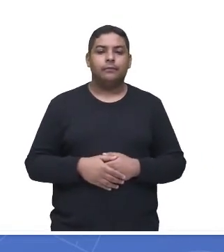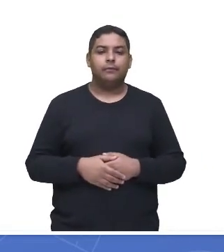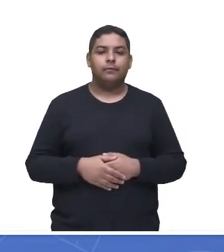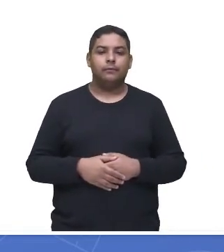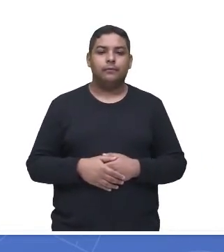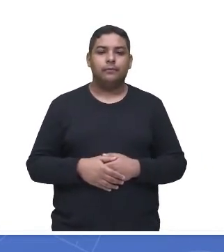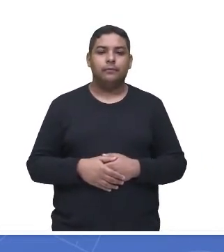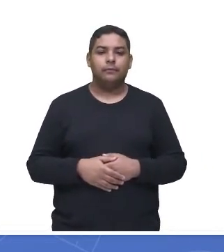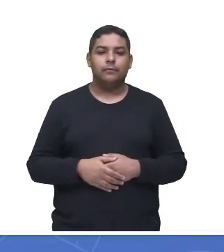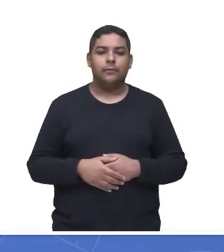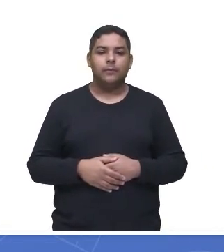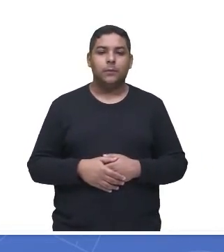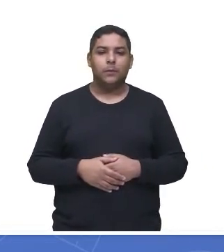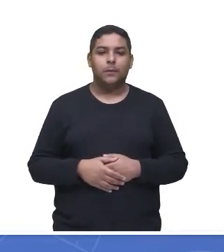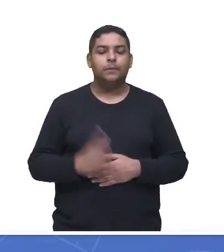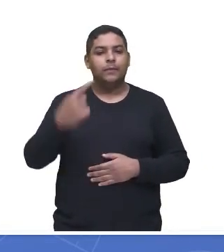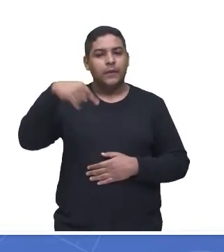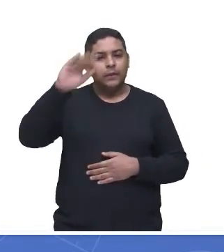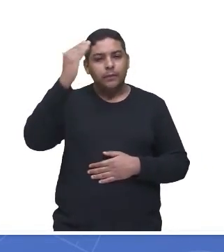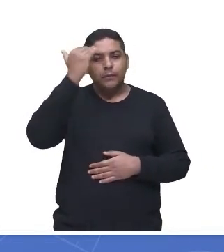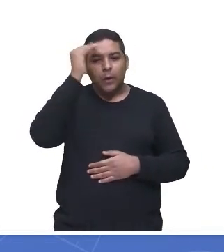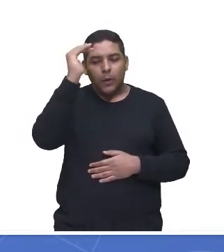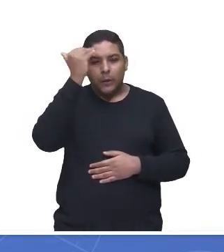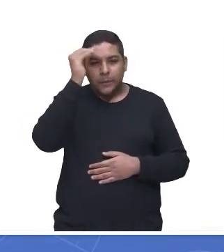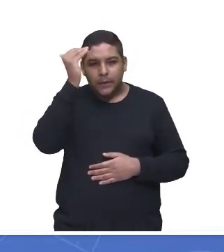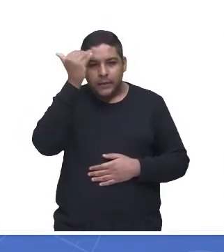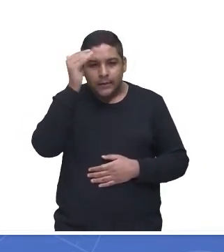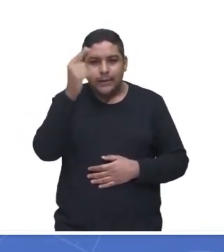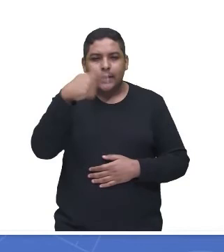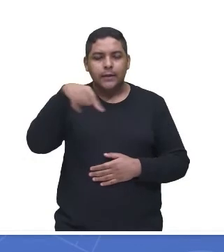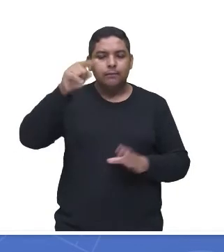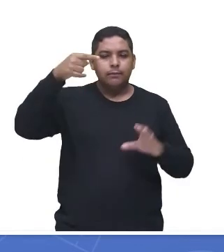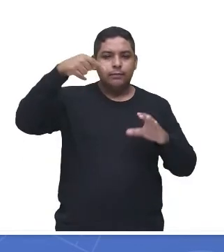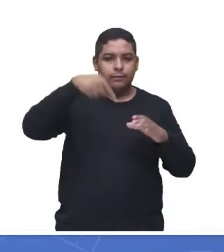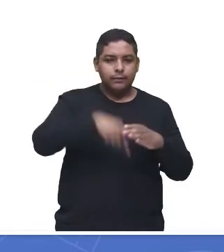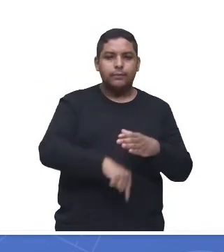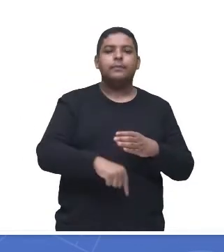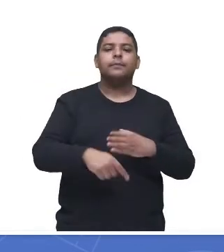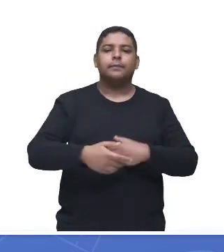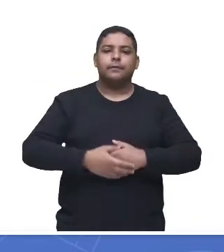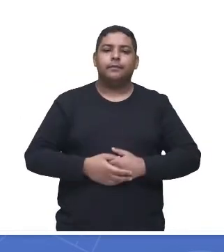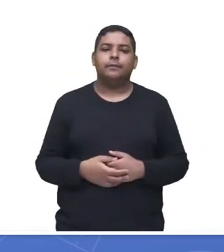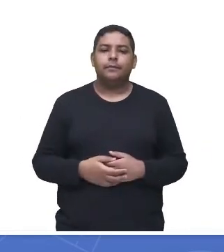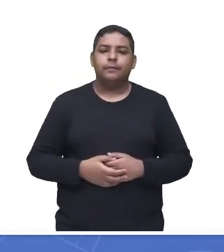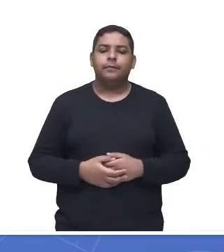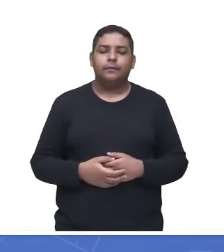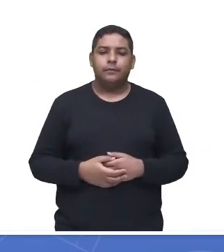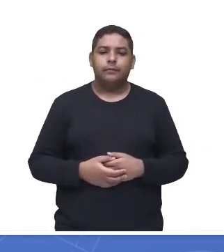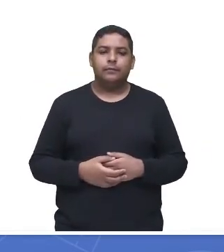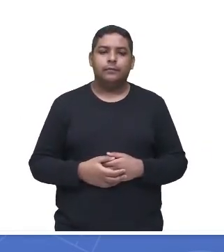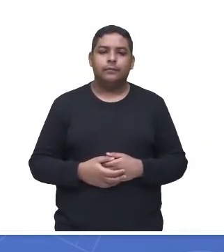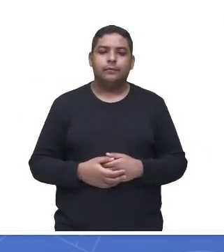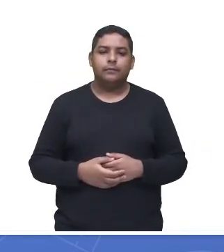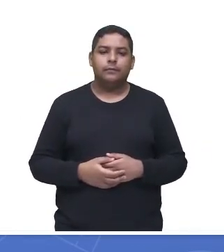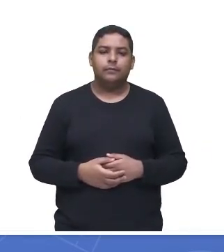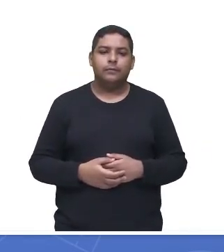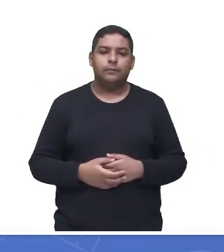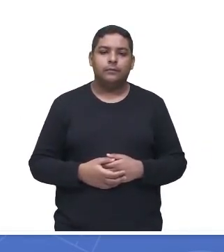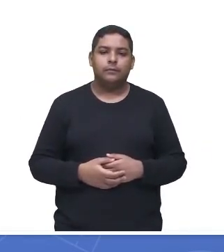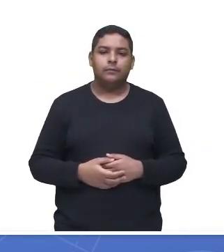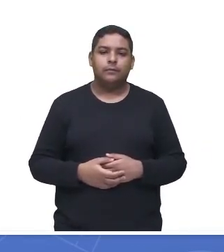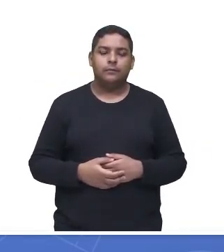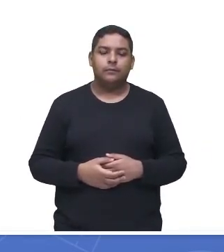essa introdução, vocês estão compreendendo, né? Estão aprofundando aí. Vamos ver aqui,